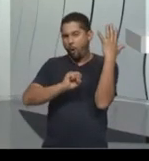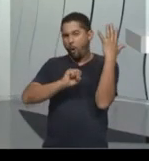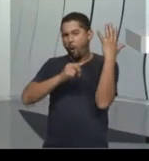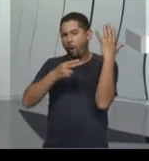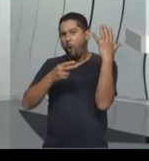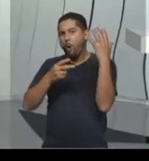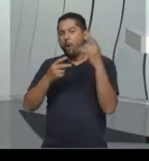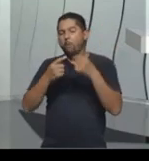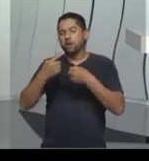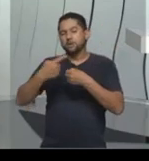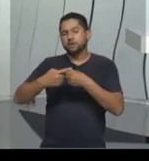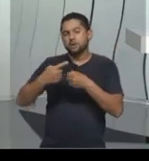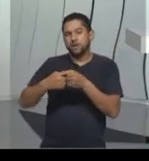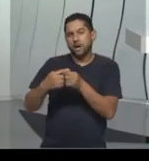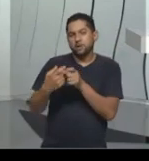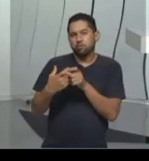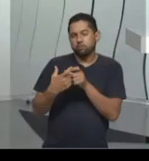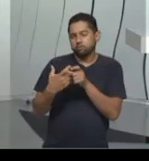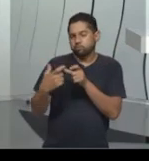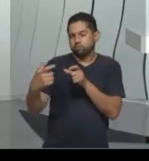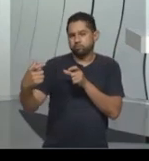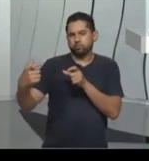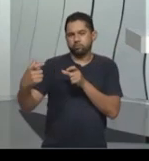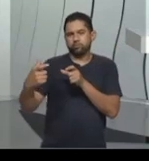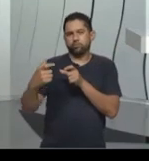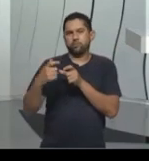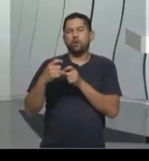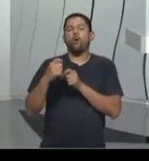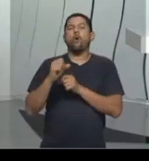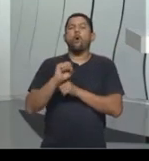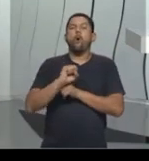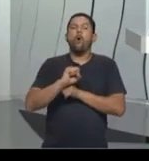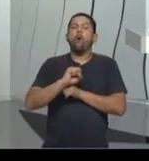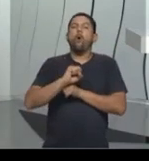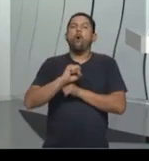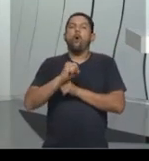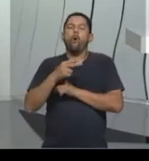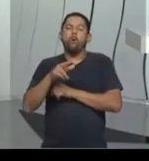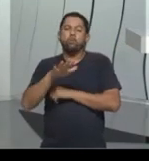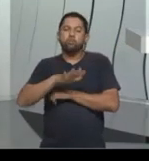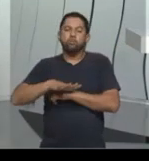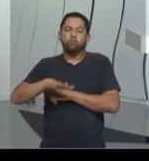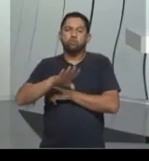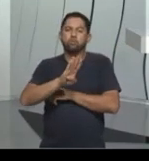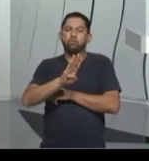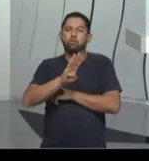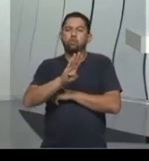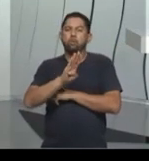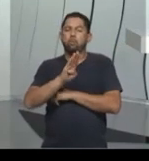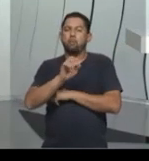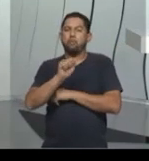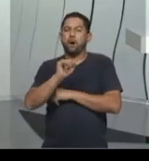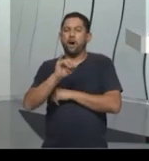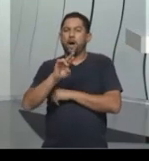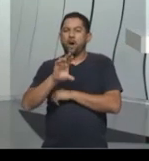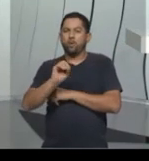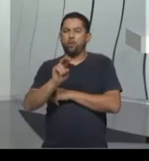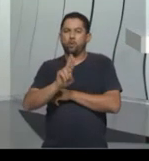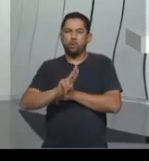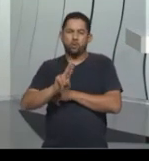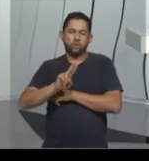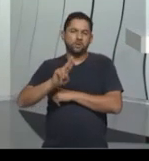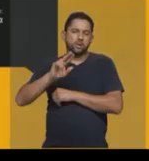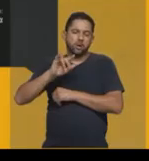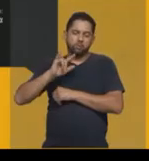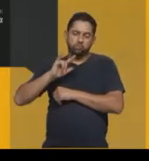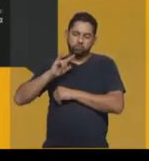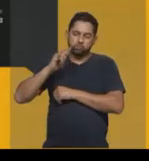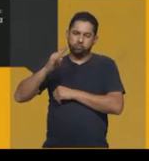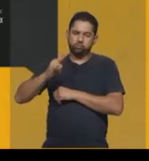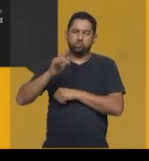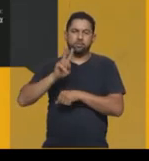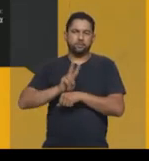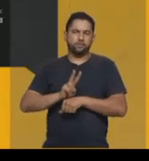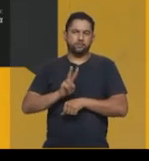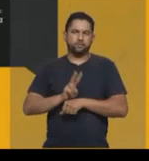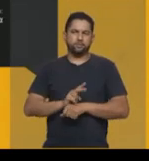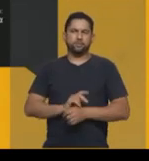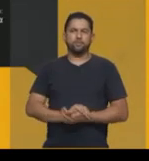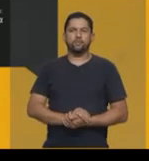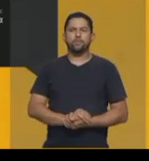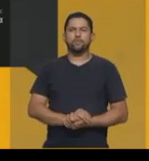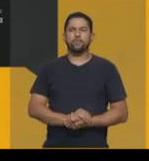uma cidade, crescimento. Utiliza-se do sensoriamento remoto aí, ok? O outro, muito